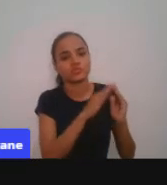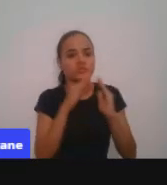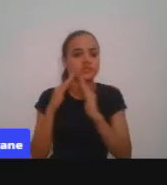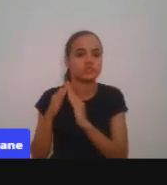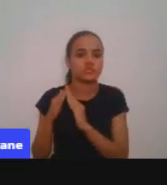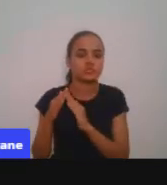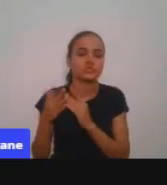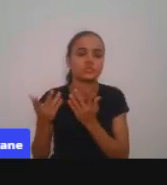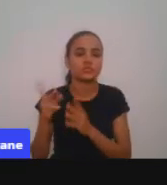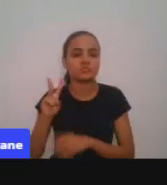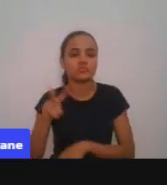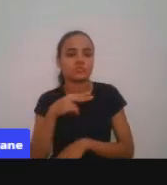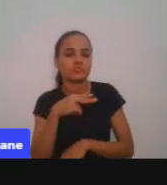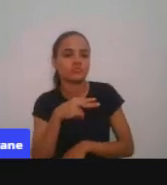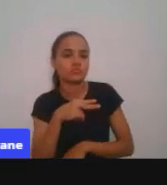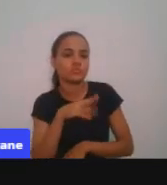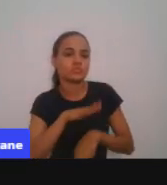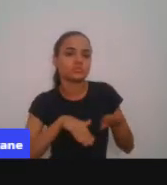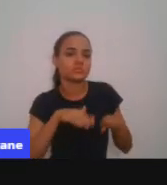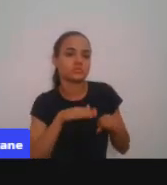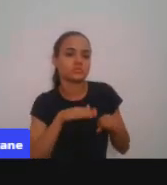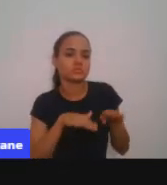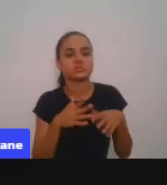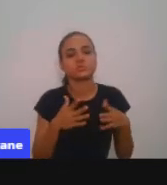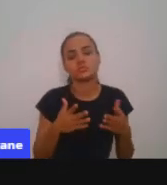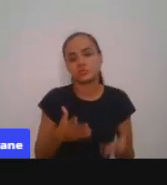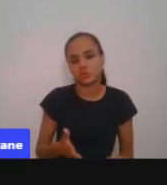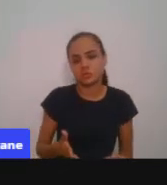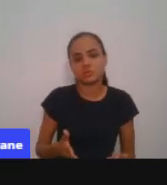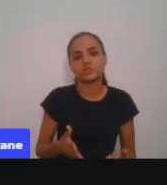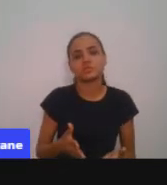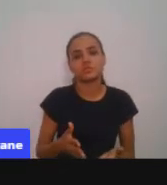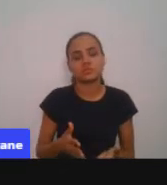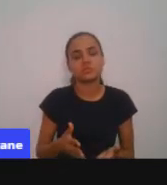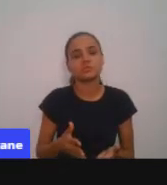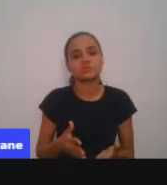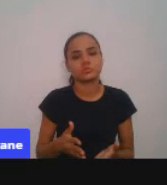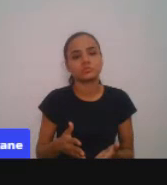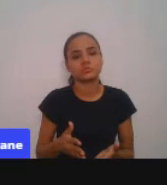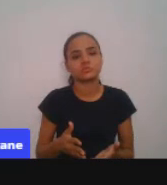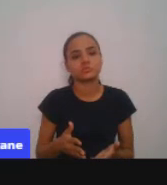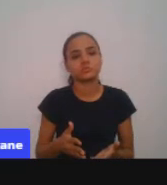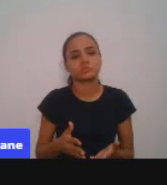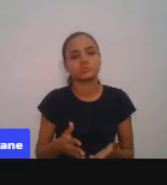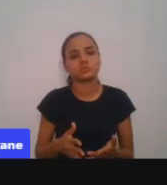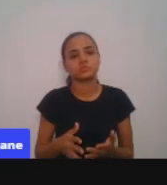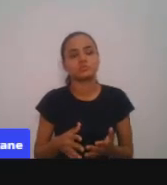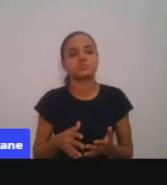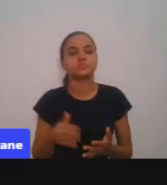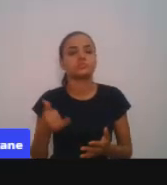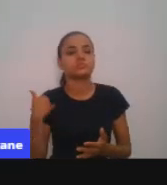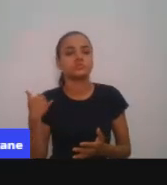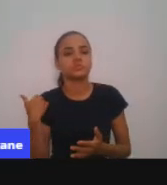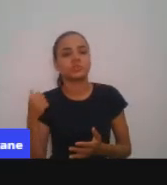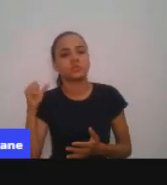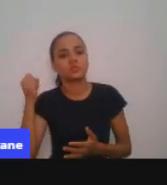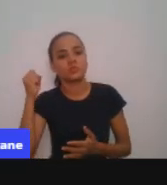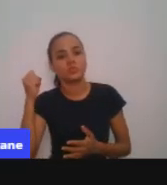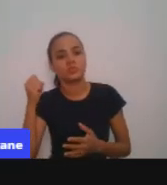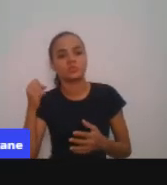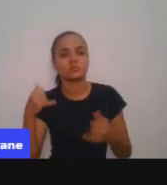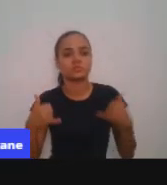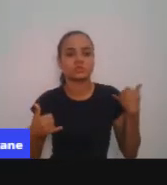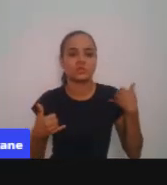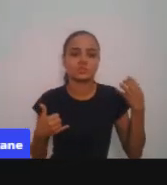hoje. A gente precisa olhar, a gente precisa ter um olhar e uma escuta sensível para as situações